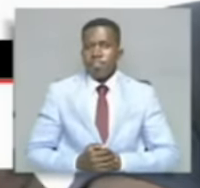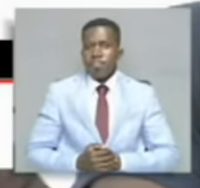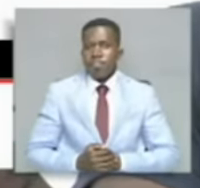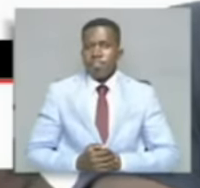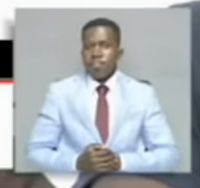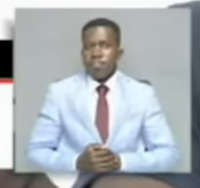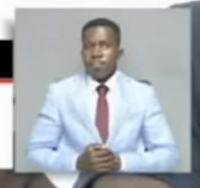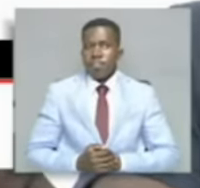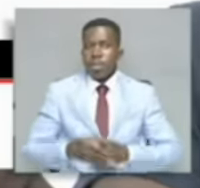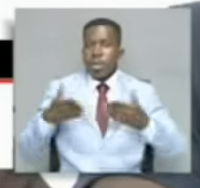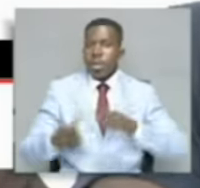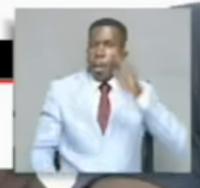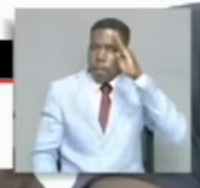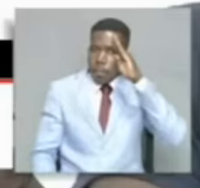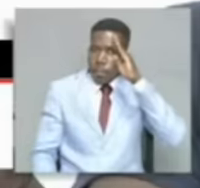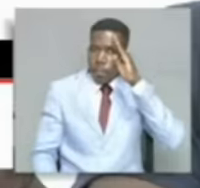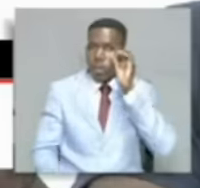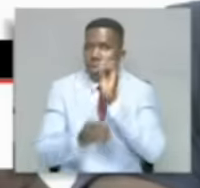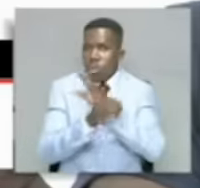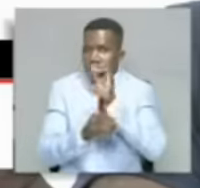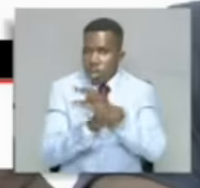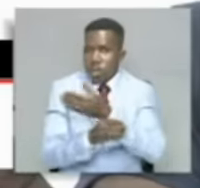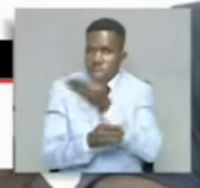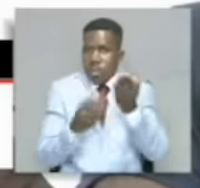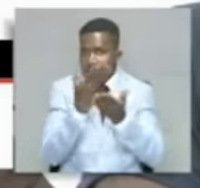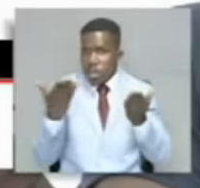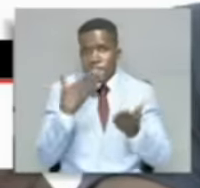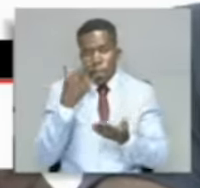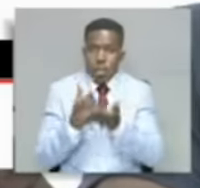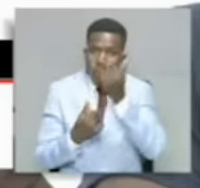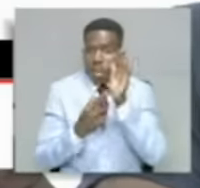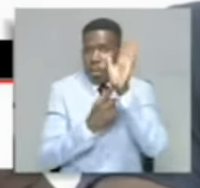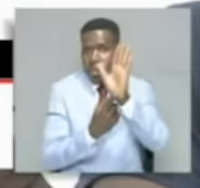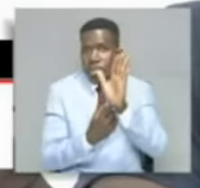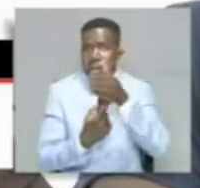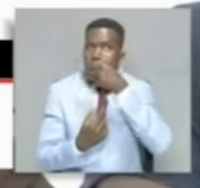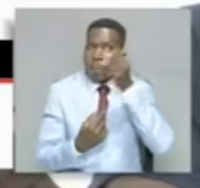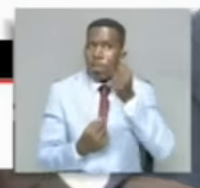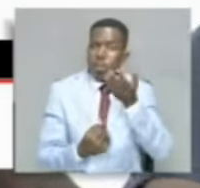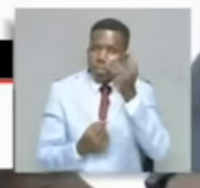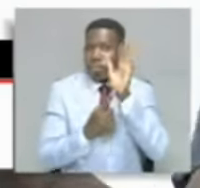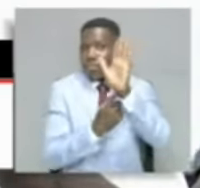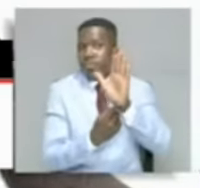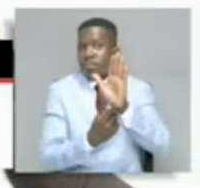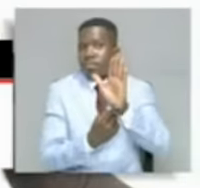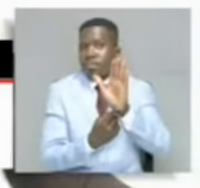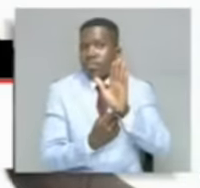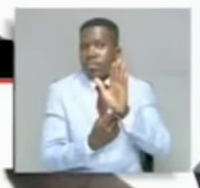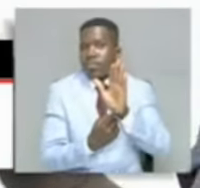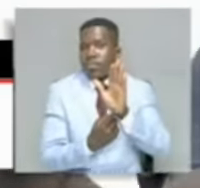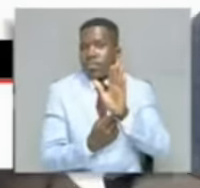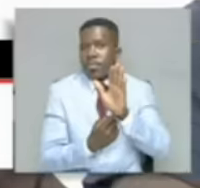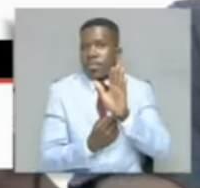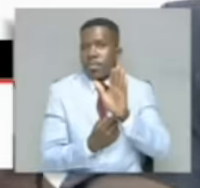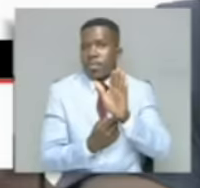e que nós, naturalmente, apelamos a esses indivíduos que se apresentem, que é o mais sensato, se apresentarem às autoridades,